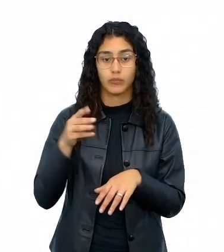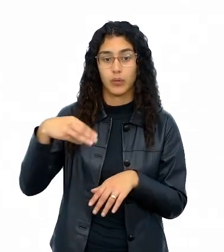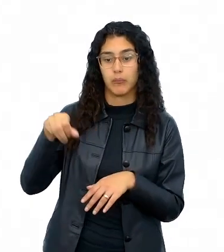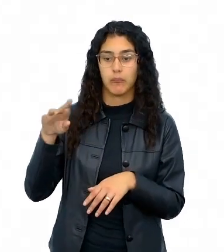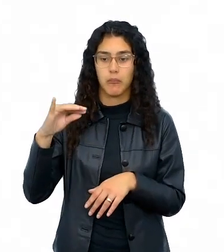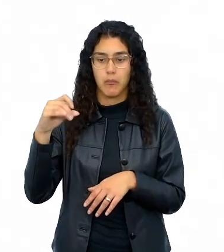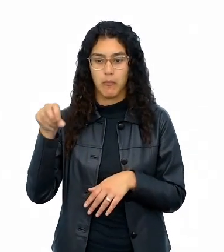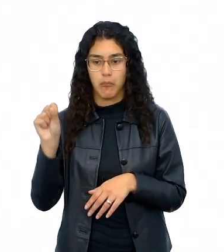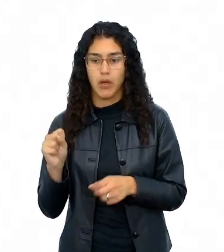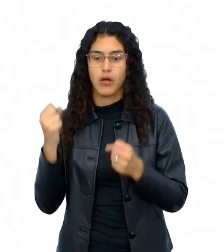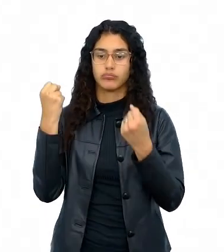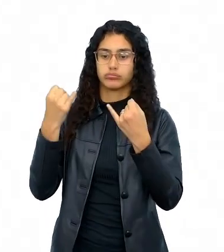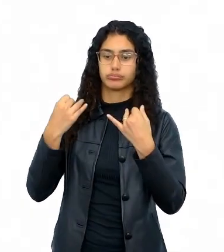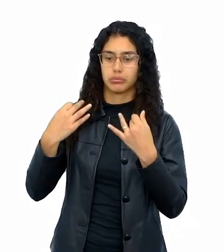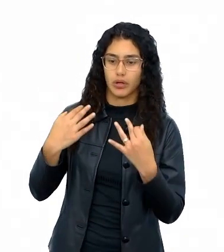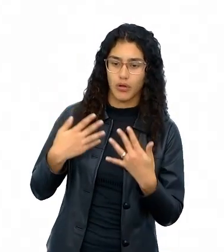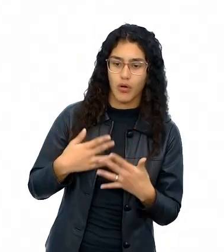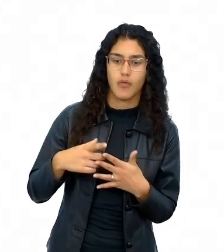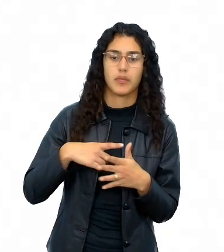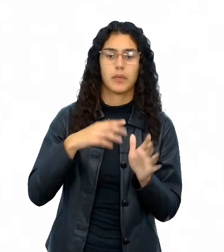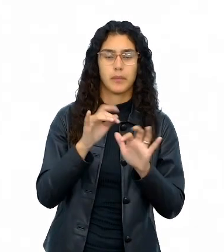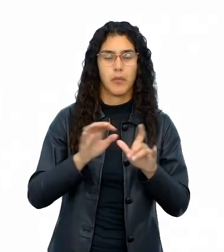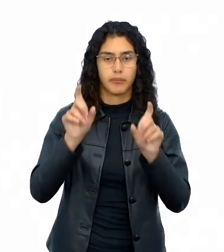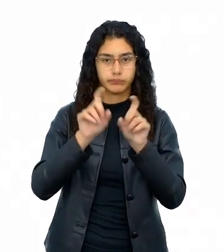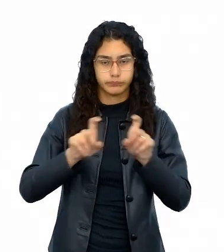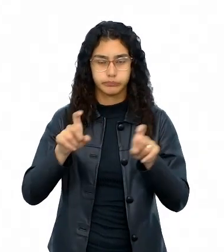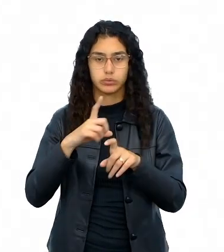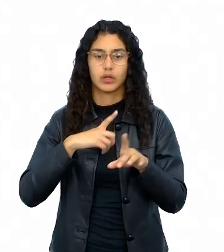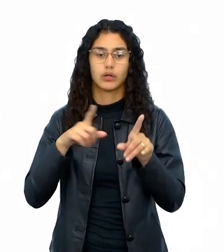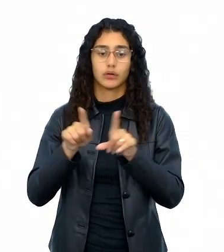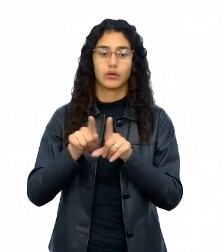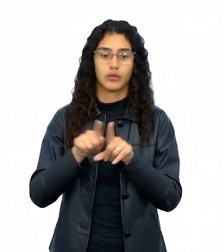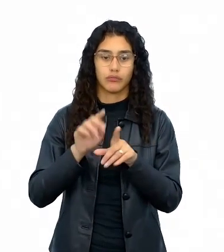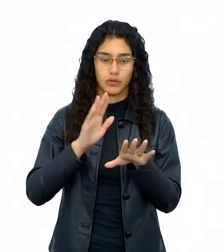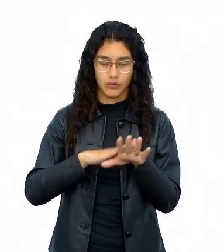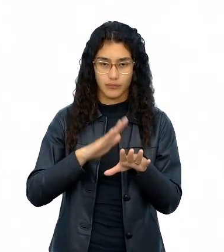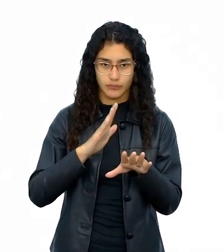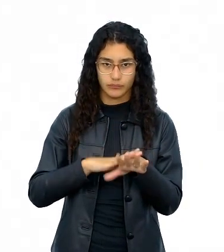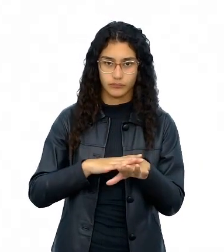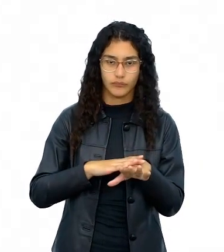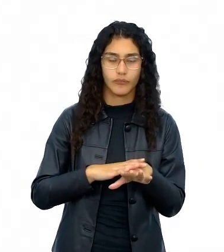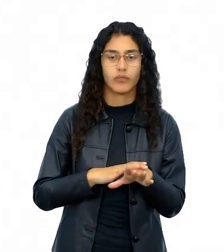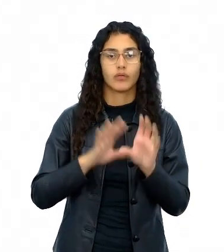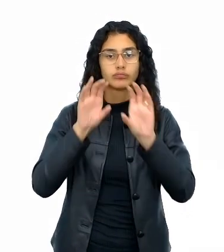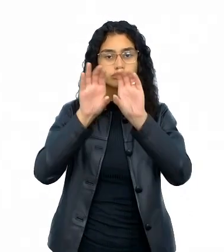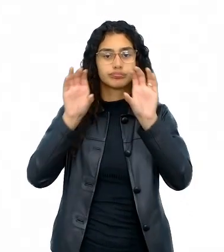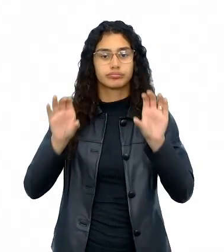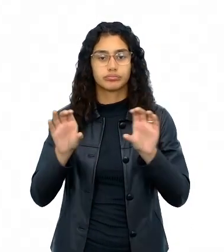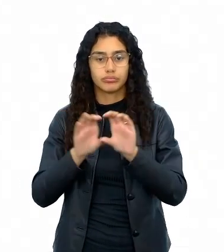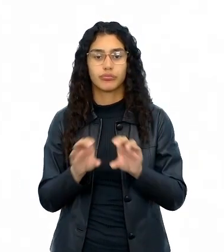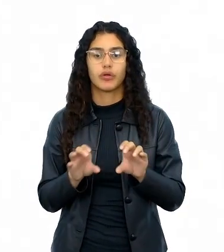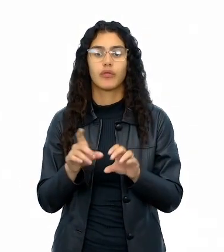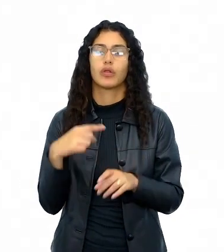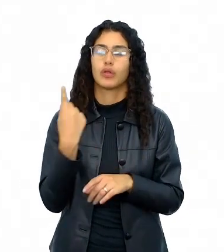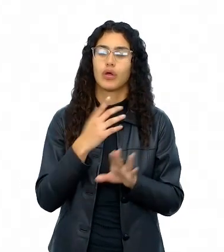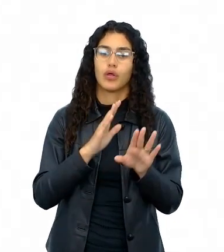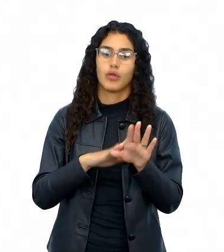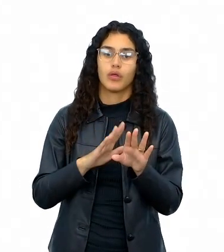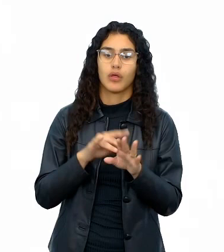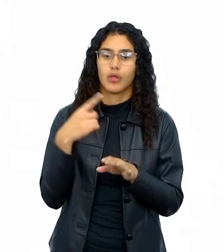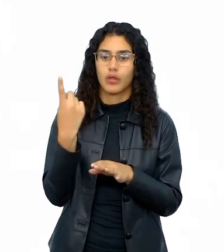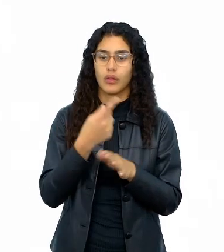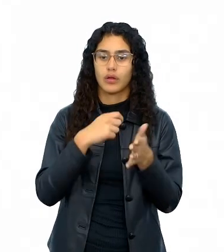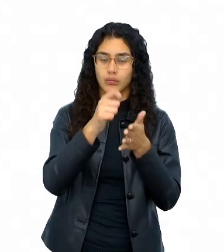foi lá, falou do pensamento computacional, falou dos fluxogramas, aí a gente fez as